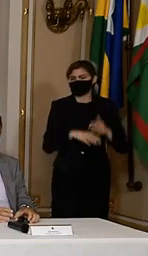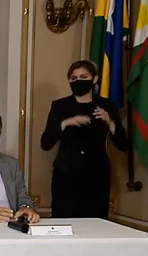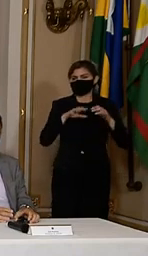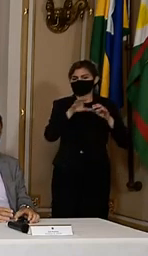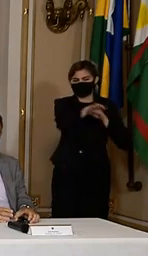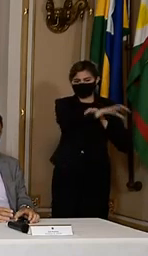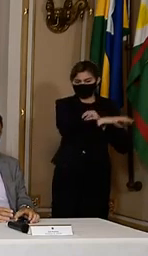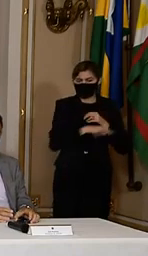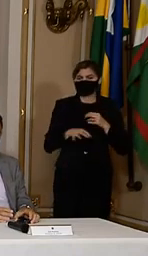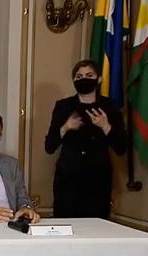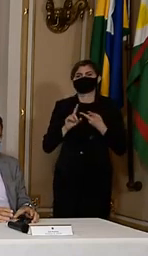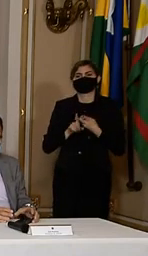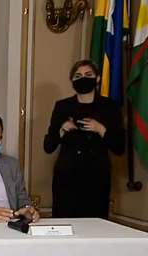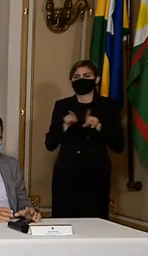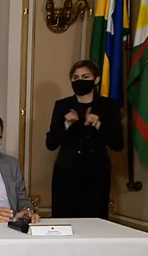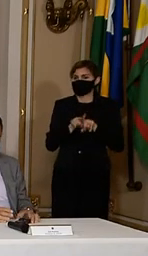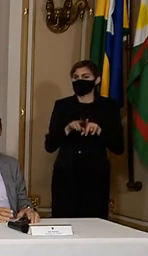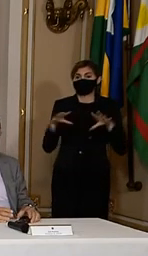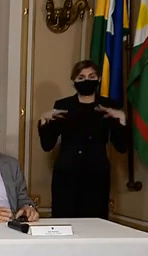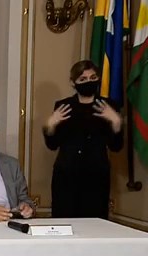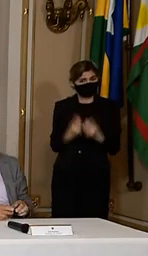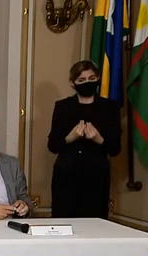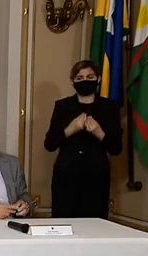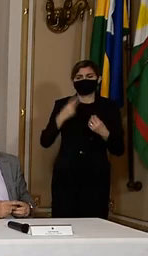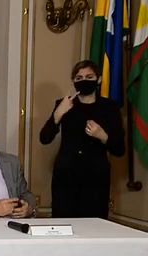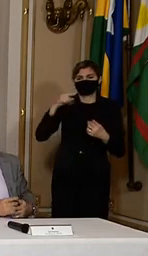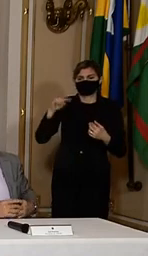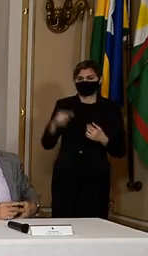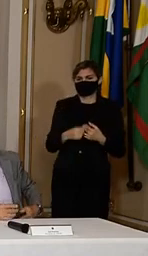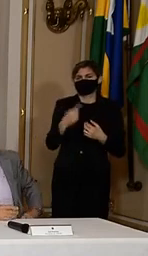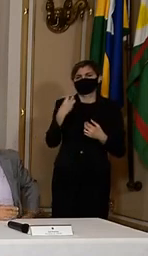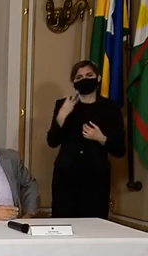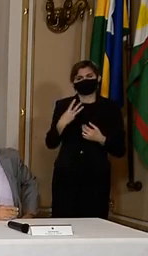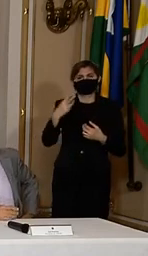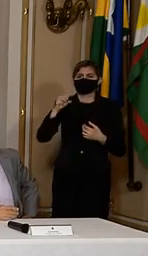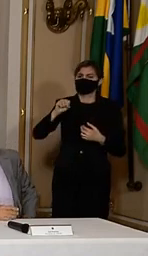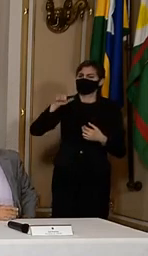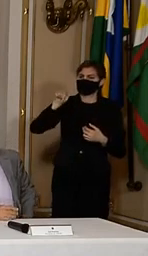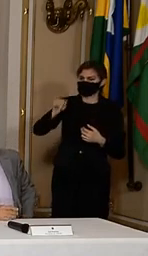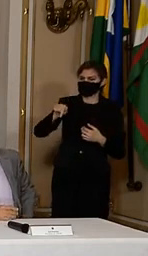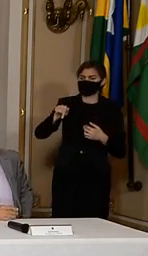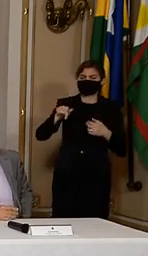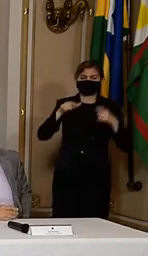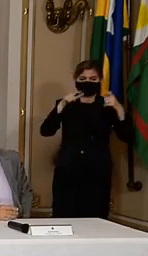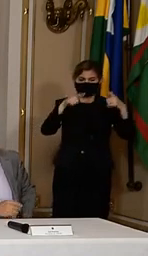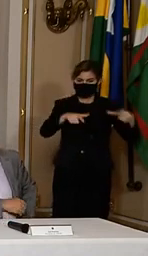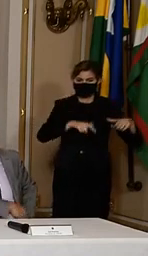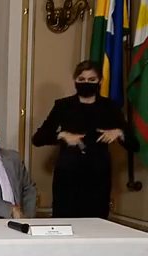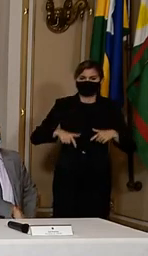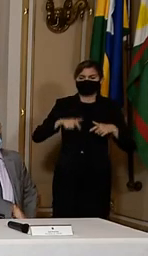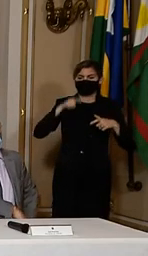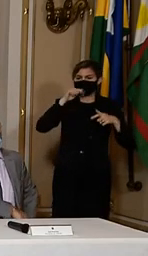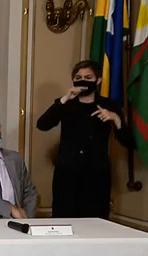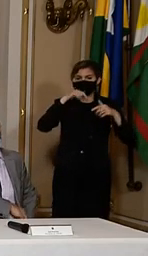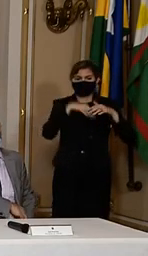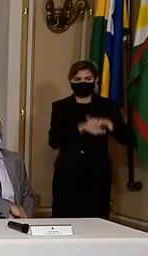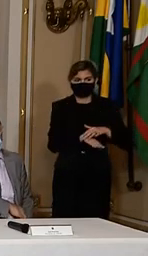note em todos esses 2387 sistema de abastecimento